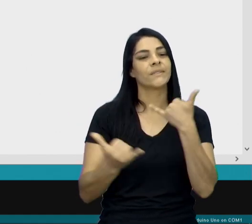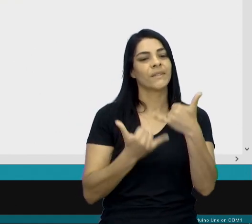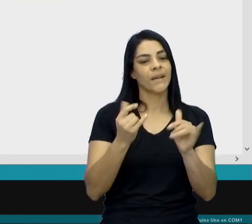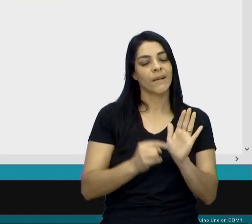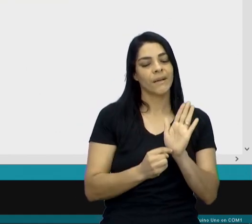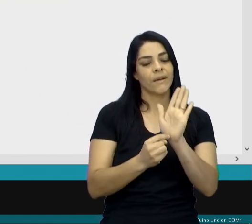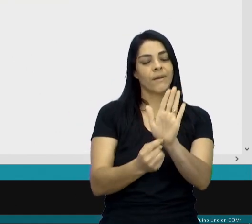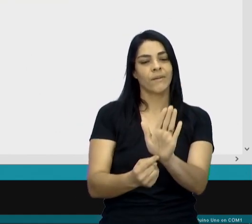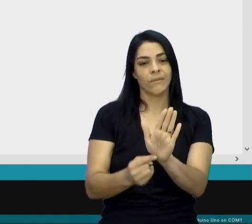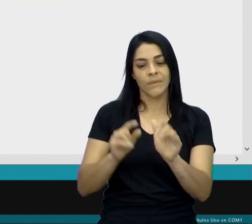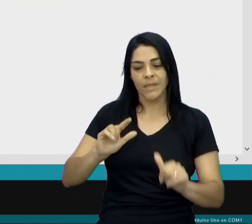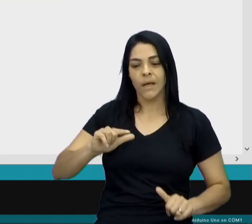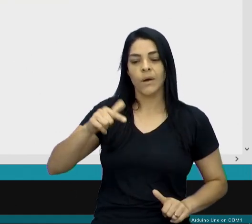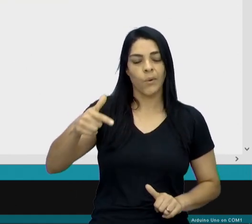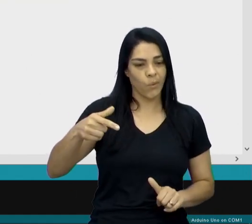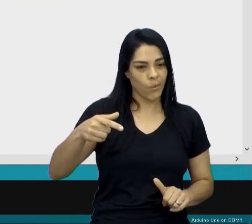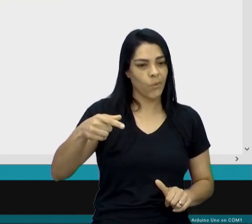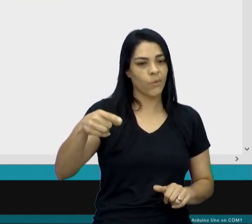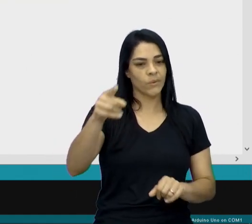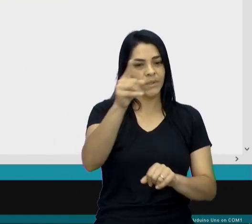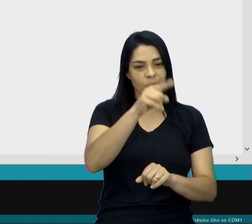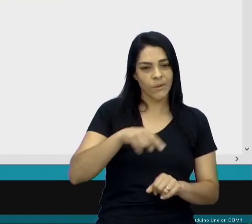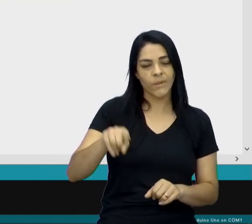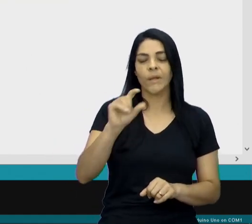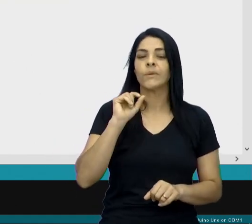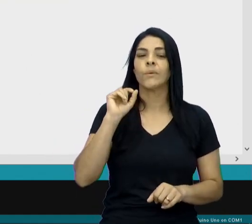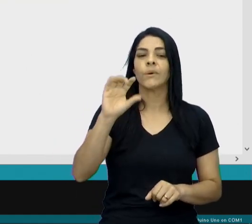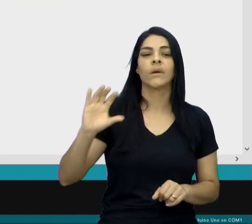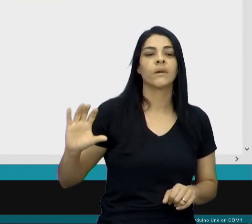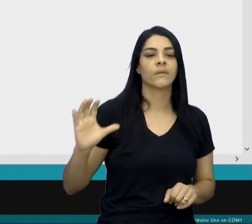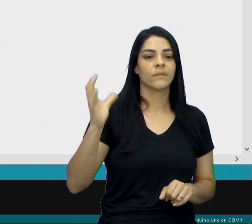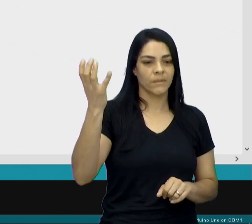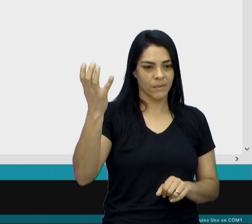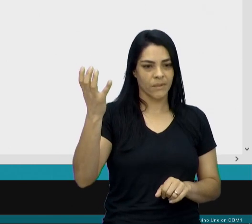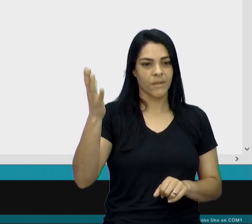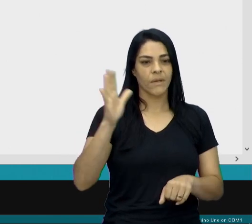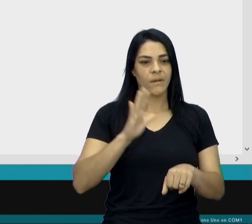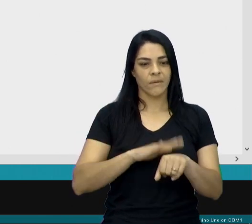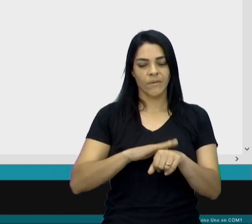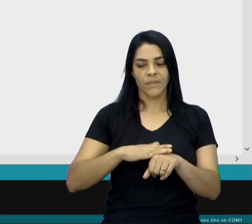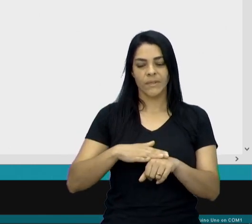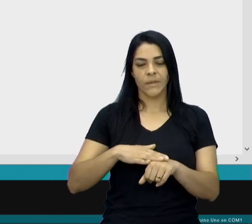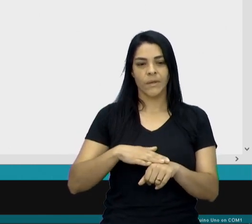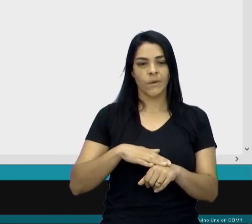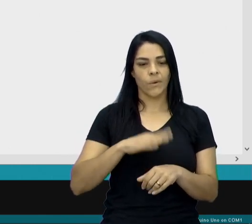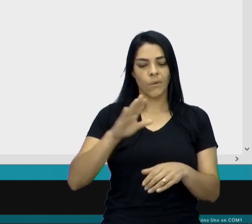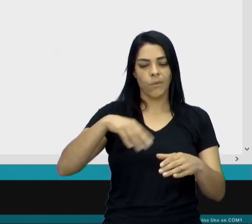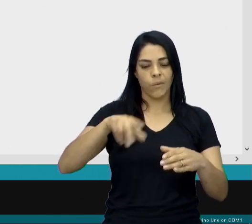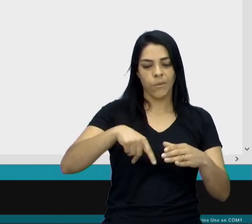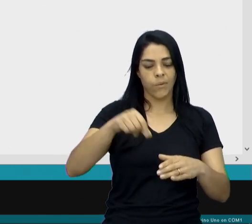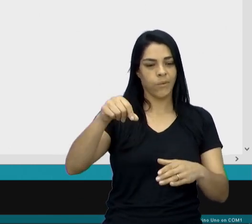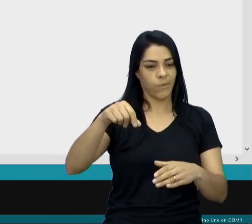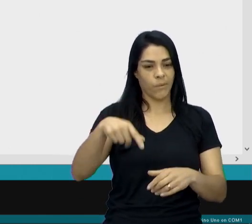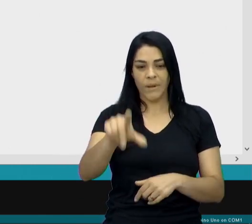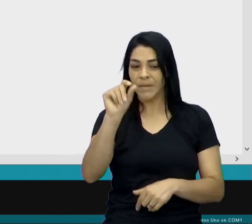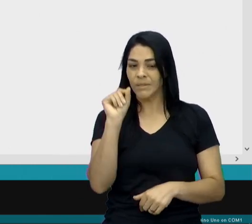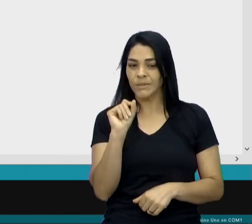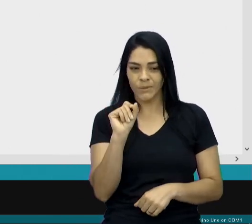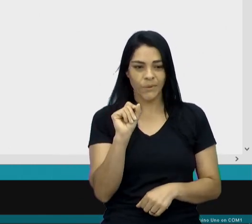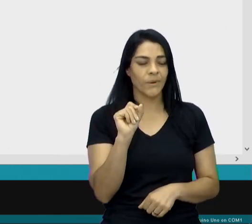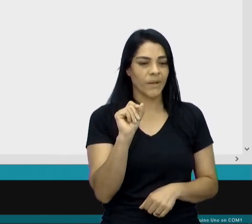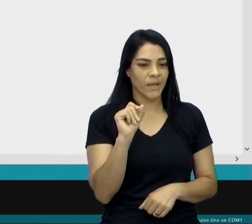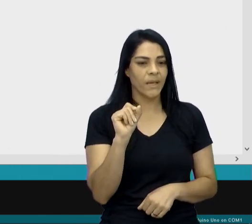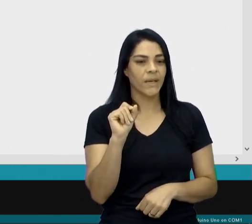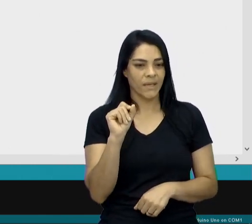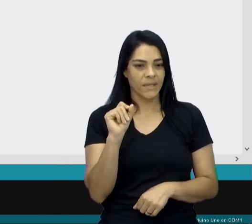próxima rodada. O que que vai acontecer na próxima rodada? O Arduino vai fazer o sorteio da sequência. Então, vai